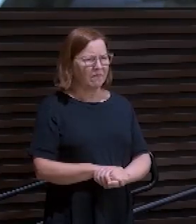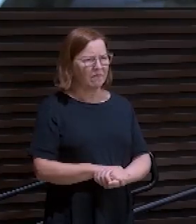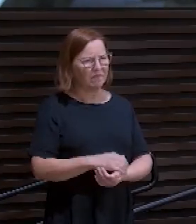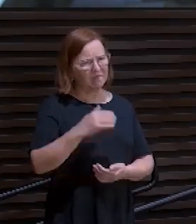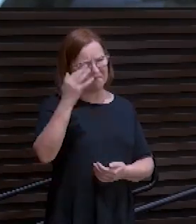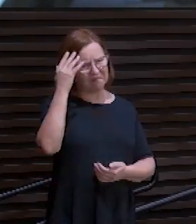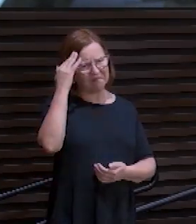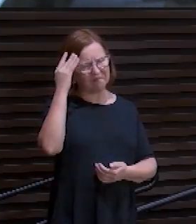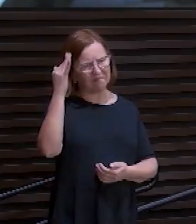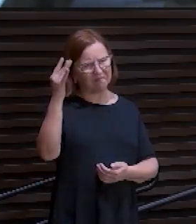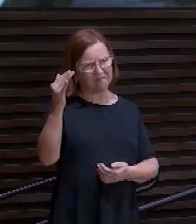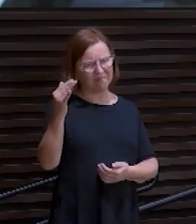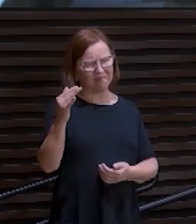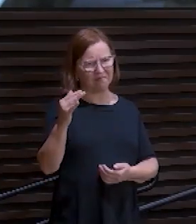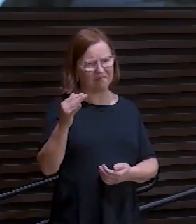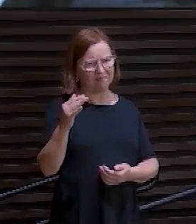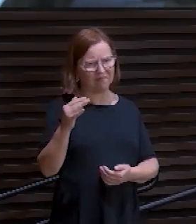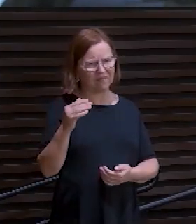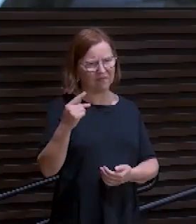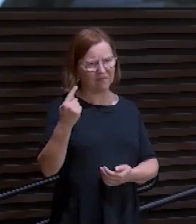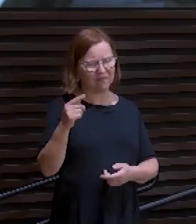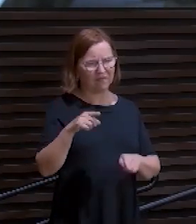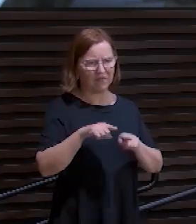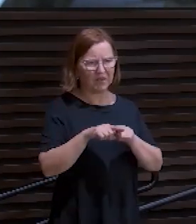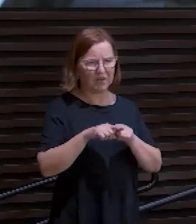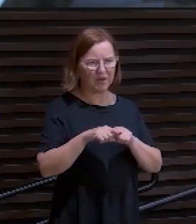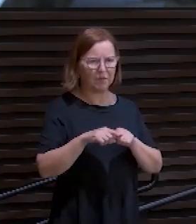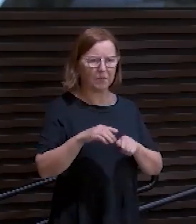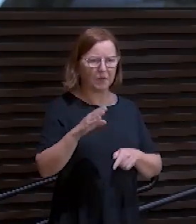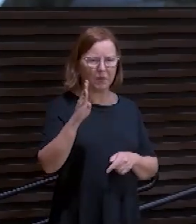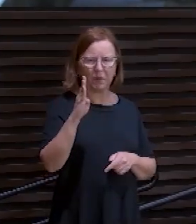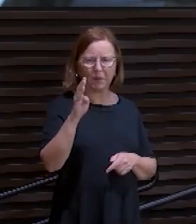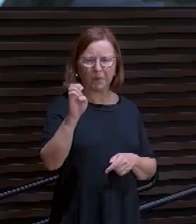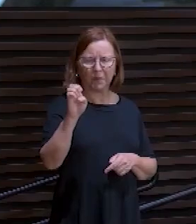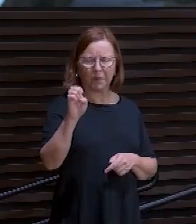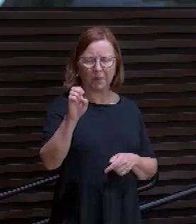Benjamim já era um rapaz, agora ele viu um bebezinho.